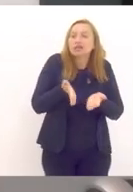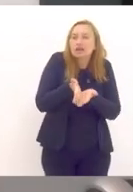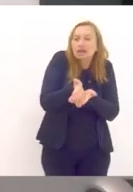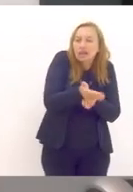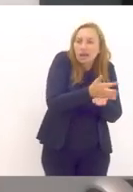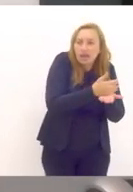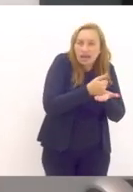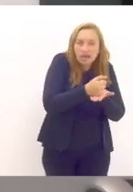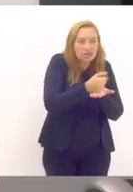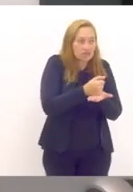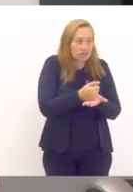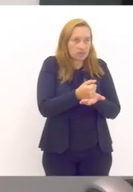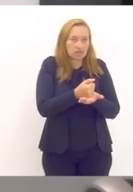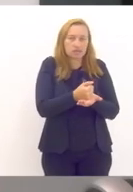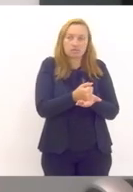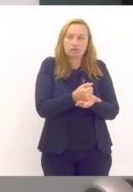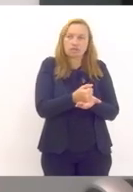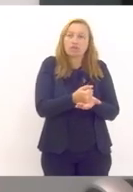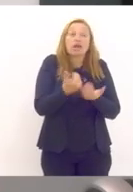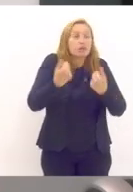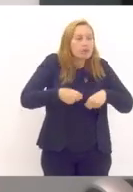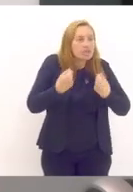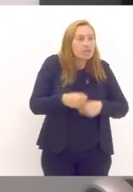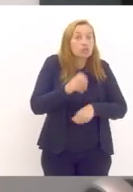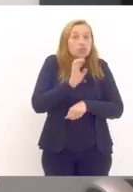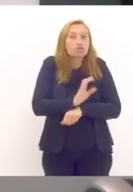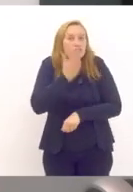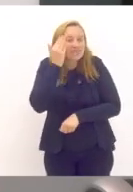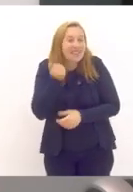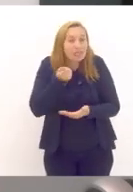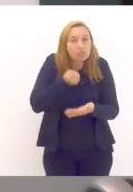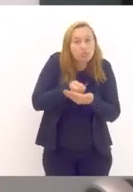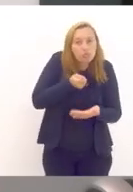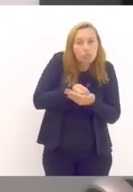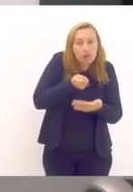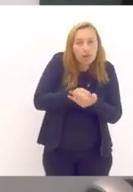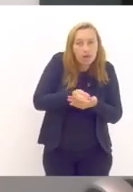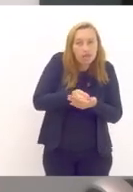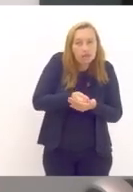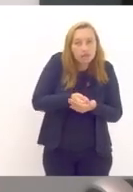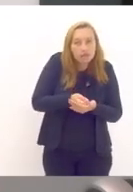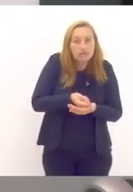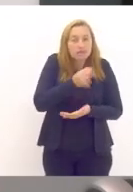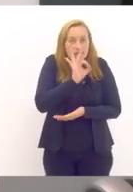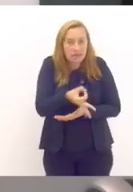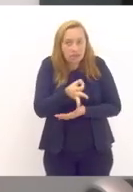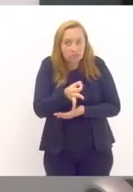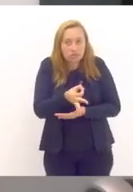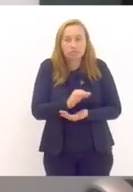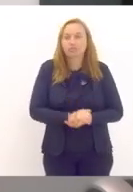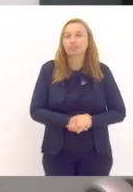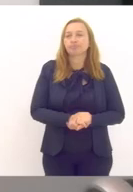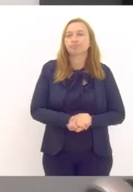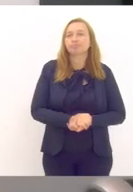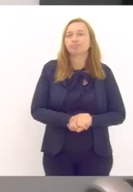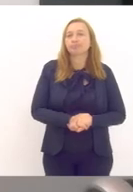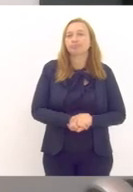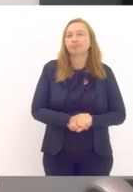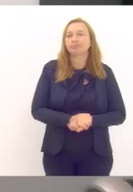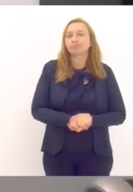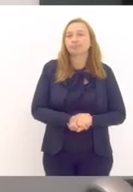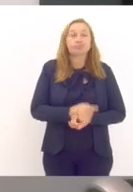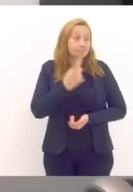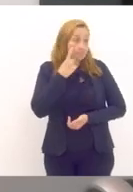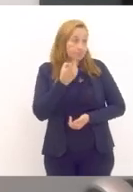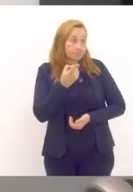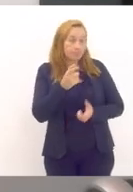de forma adequada. É preciso que o Estado saiba cobrar de forma adequada. Né? Basta a gente